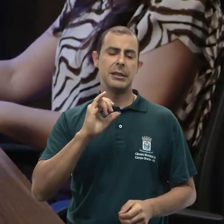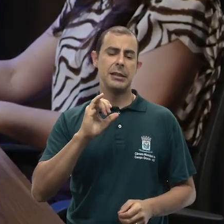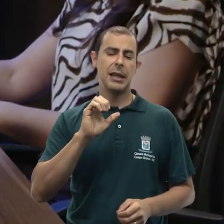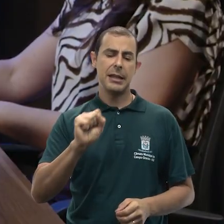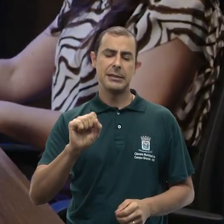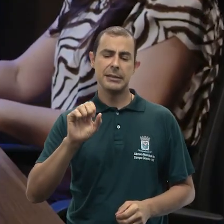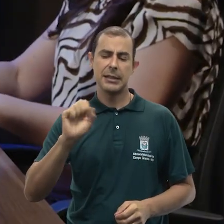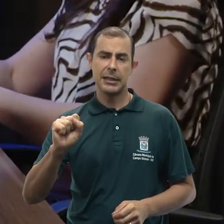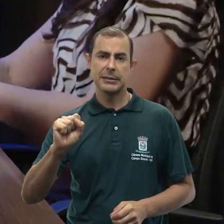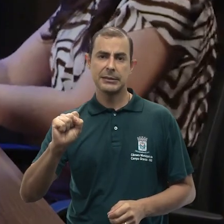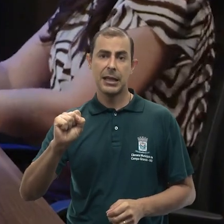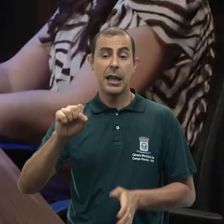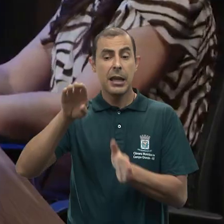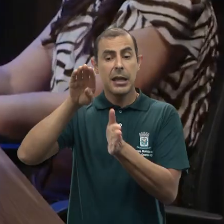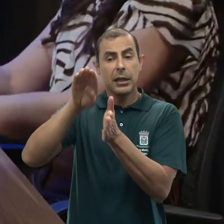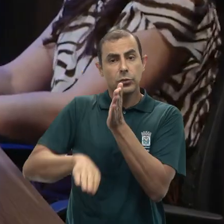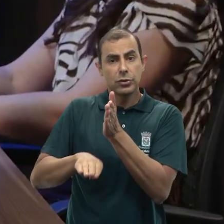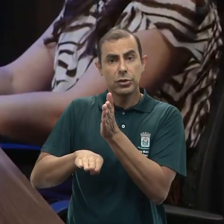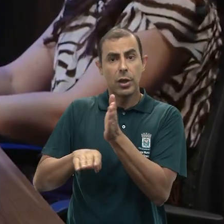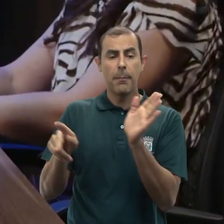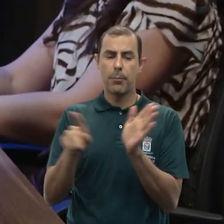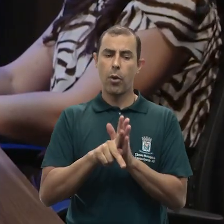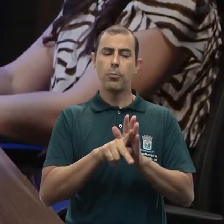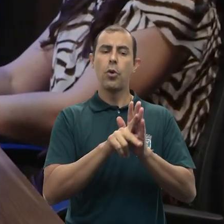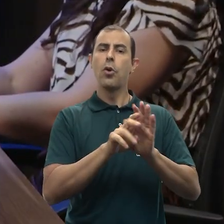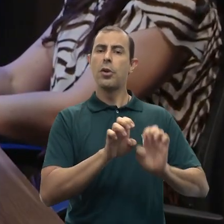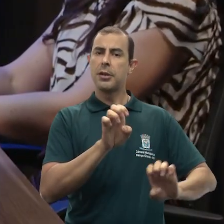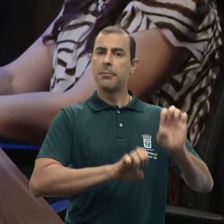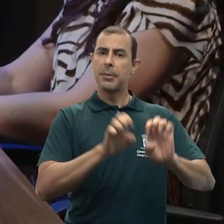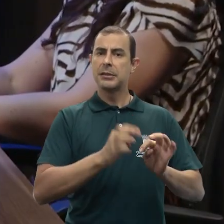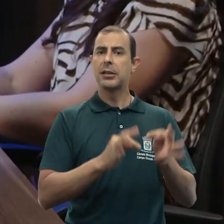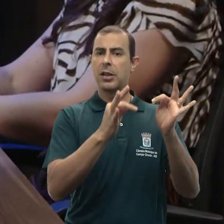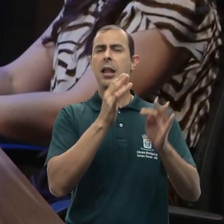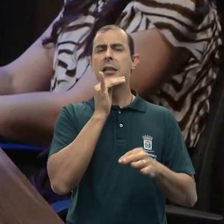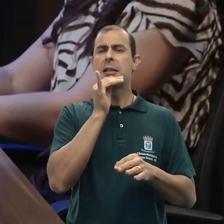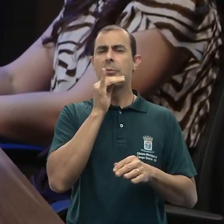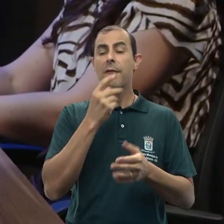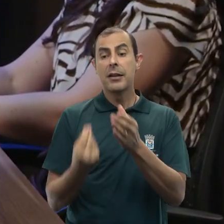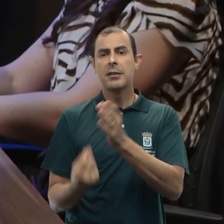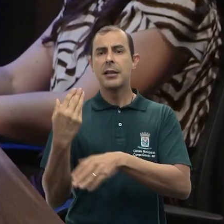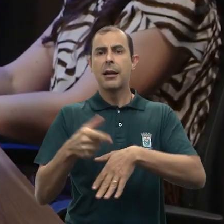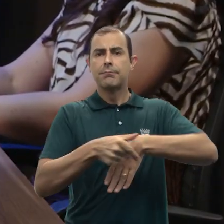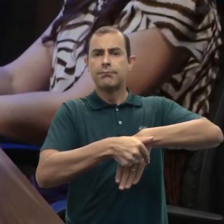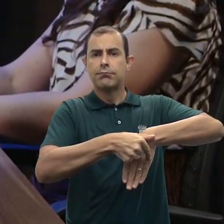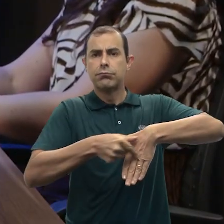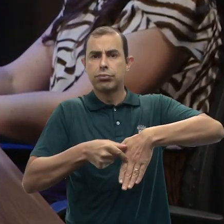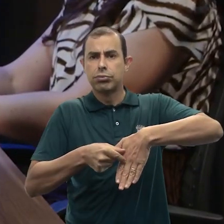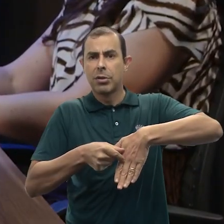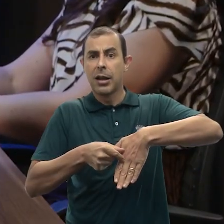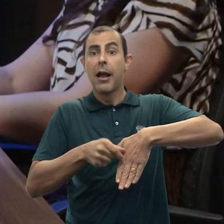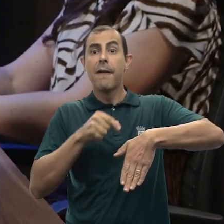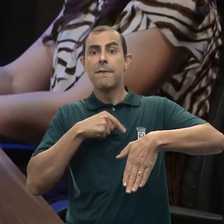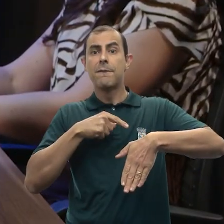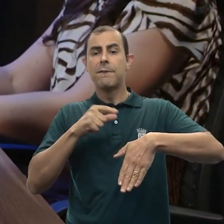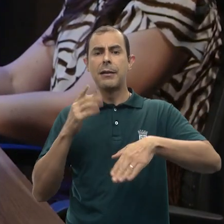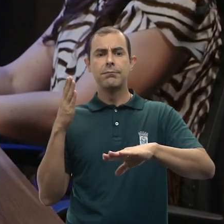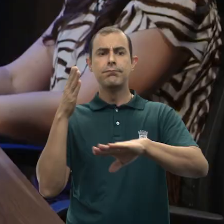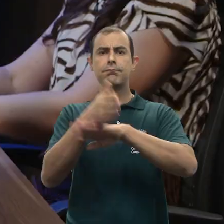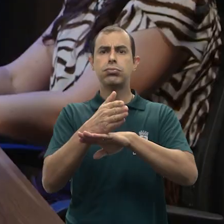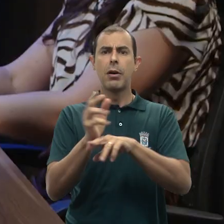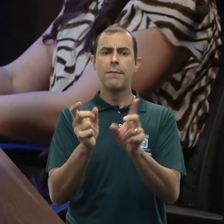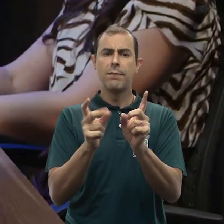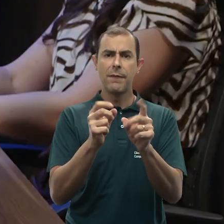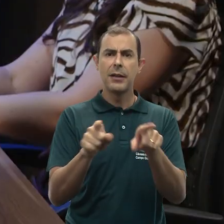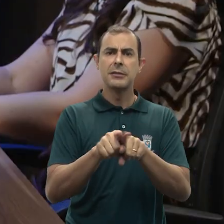de tecnologia. Se a gente vai criar uma rota, como é a rota bioceânica, que vai exportar a nossa produção e nós também vamos importar